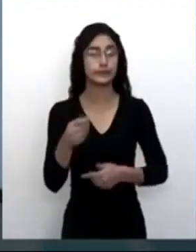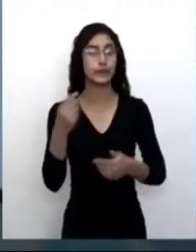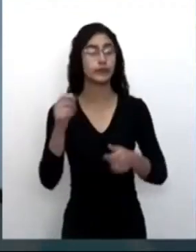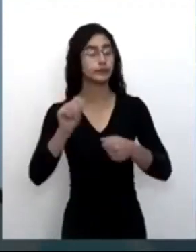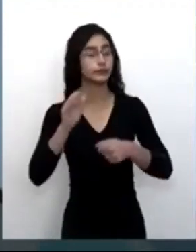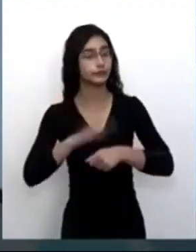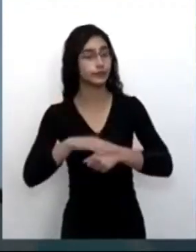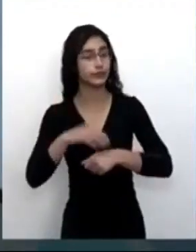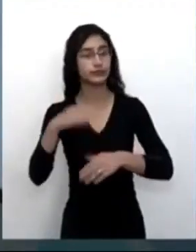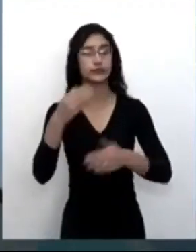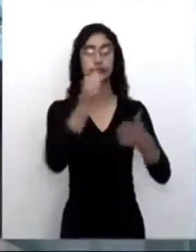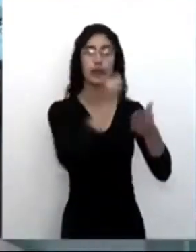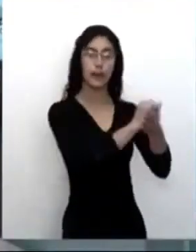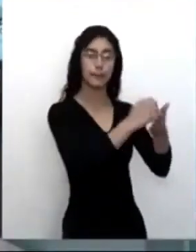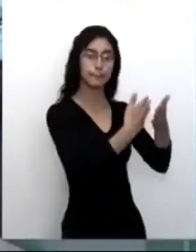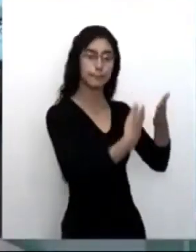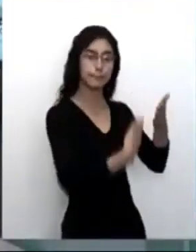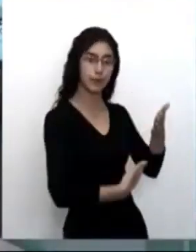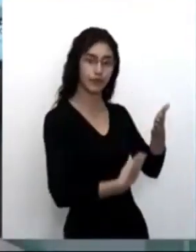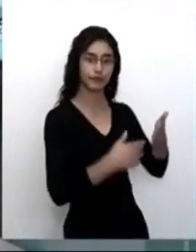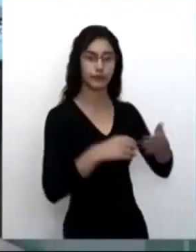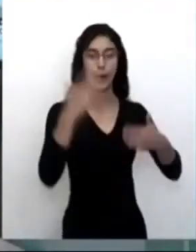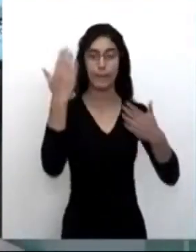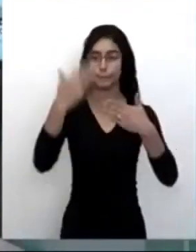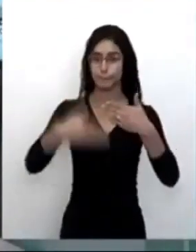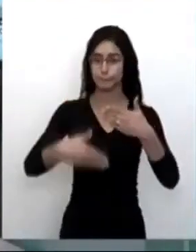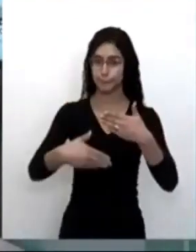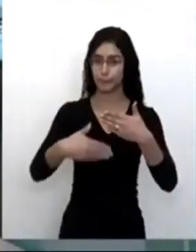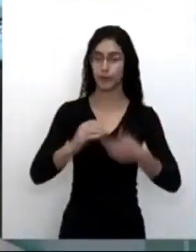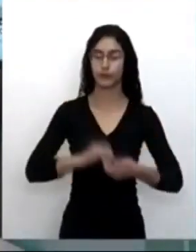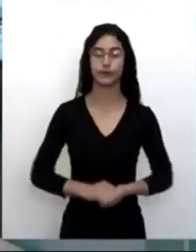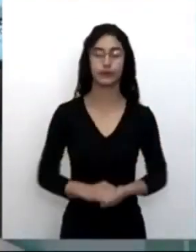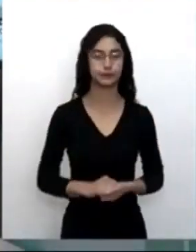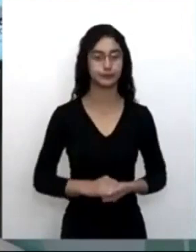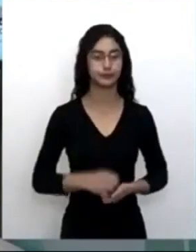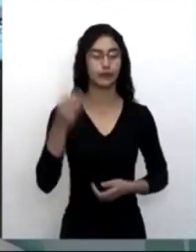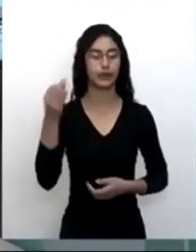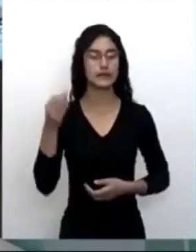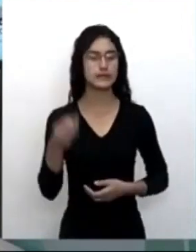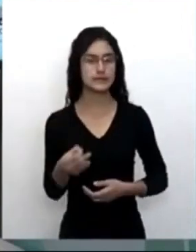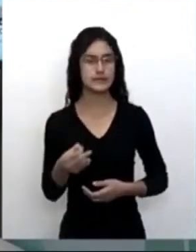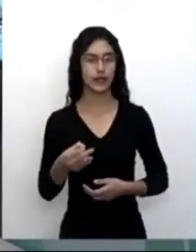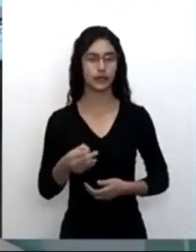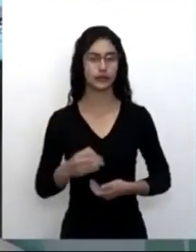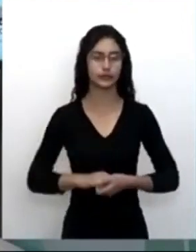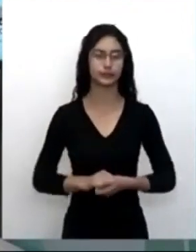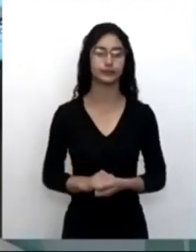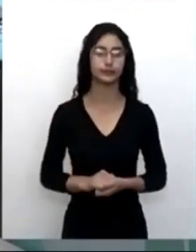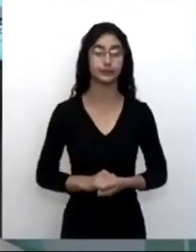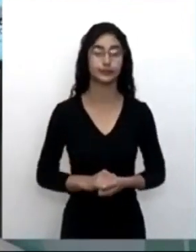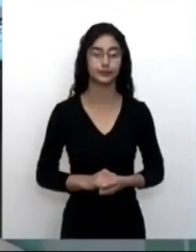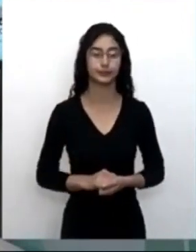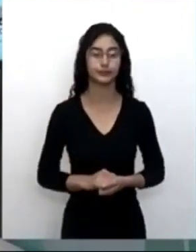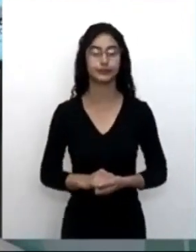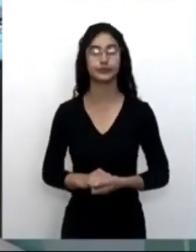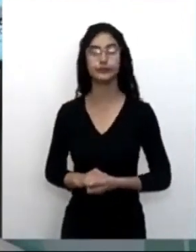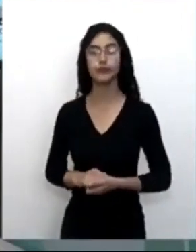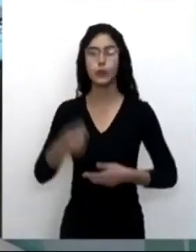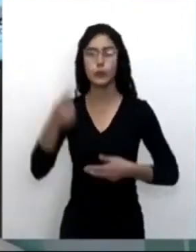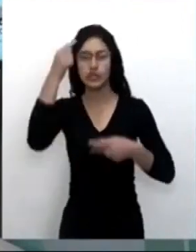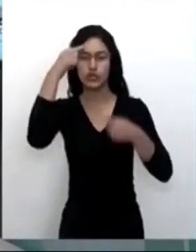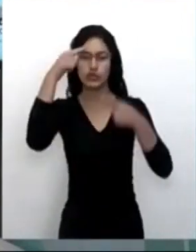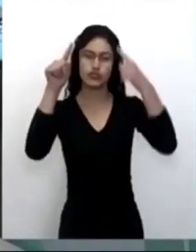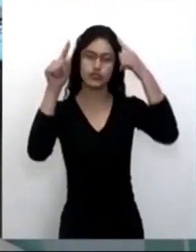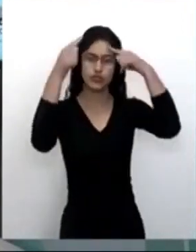aí tudo bem fazer a prova com sucesso fazer a prova com exatidão e com bastante com bastante entusiasmo temos algumas